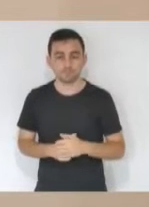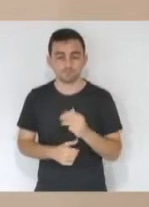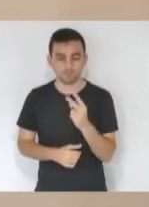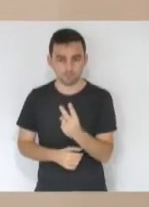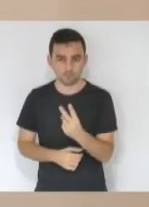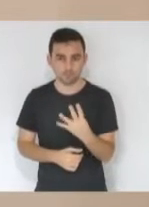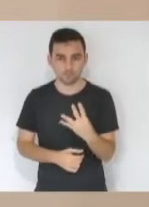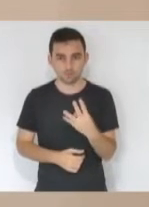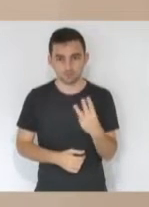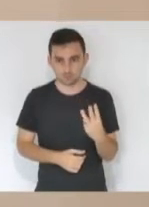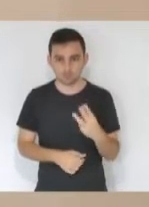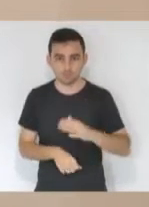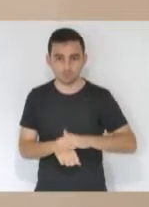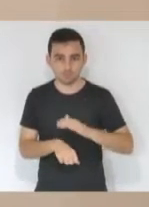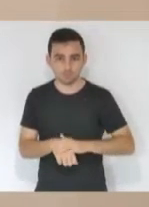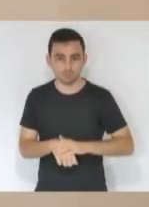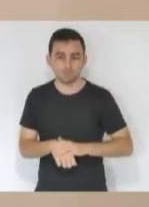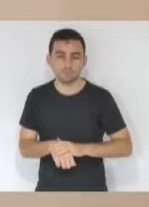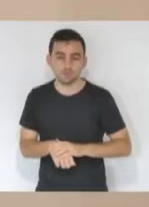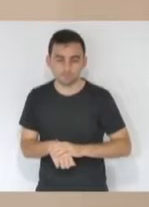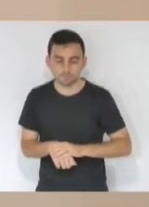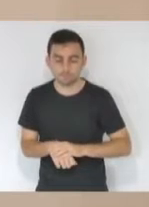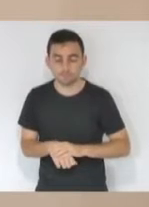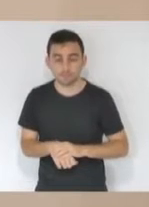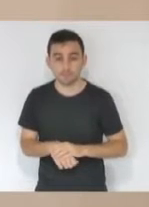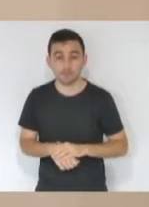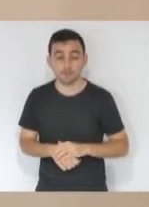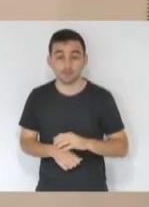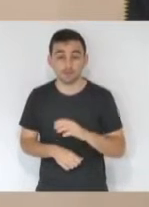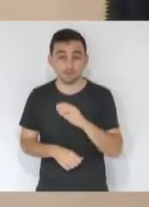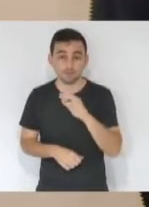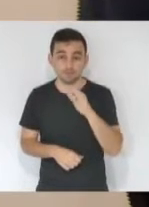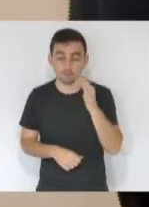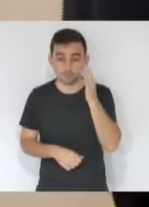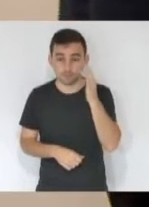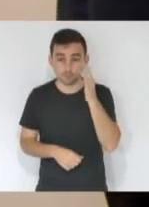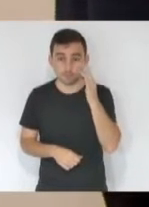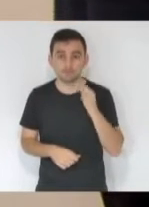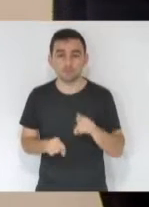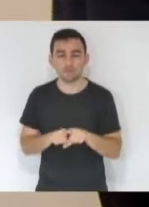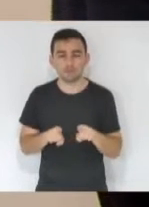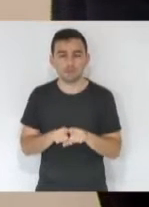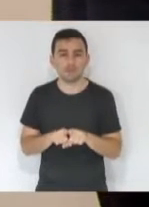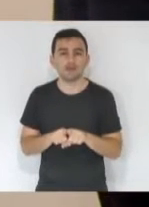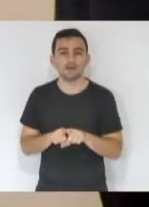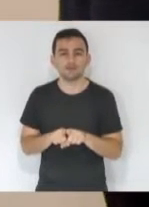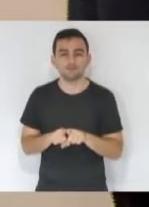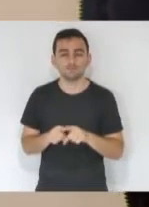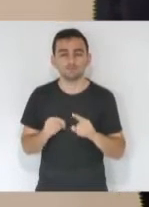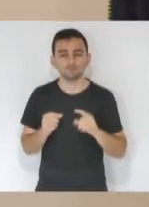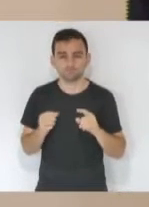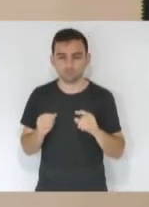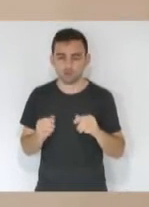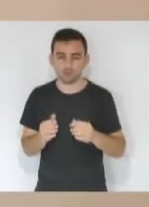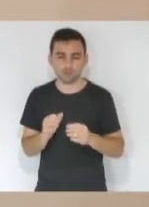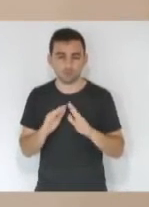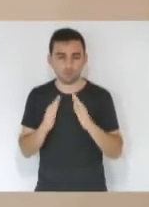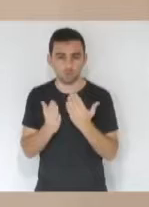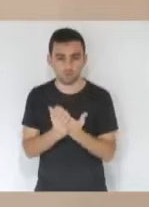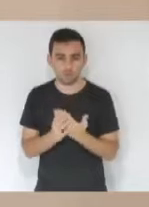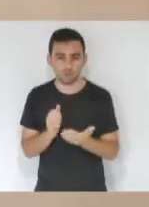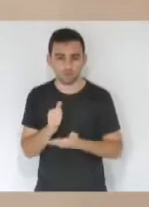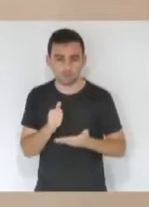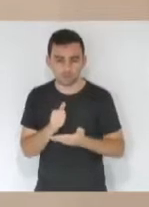moção do deputado fernando coelho apelando ao governador do estado pela instalação são na escola básica joão martins verbas do município de joinville